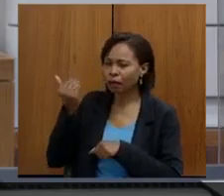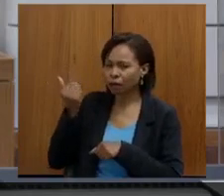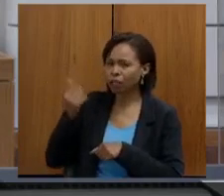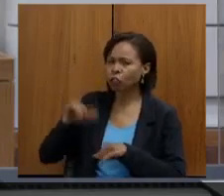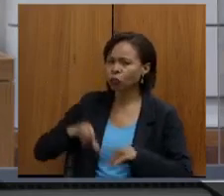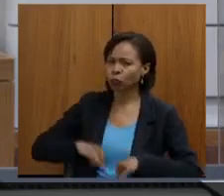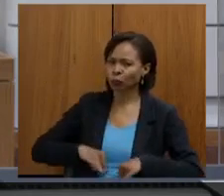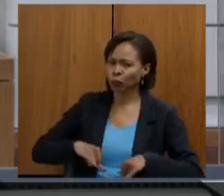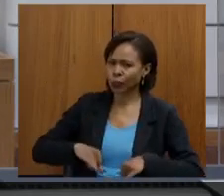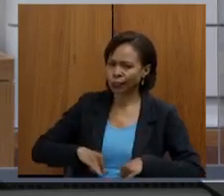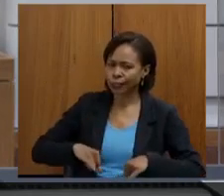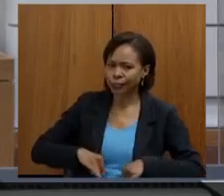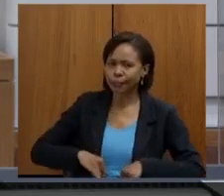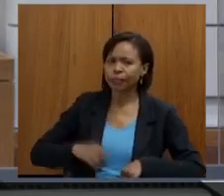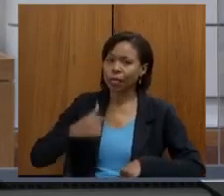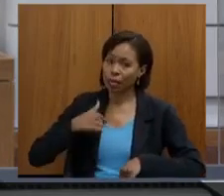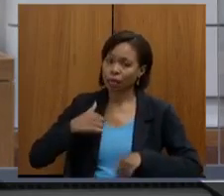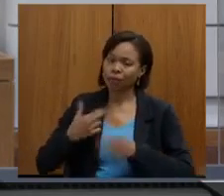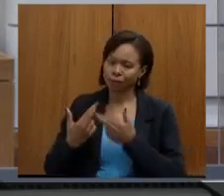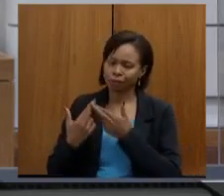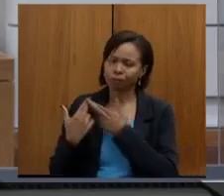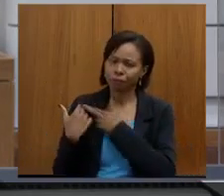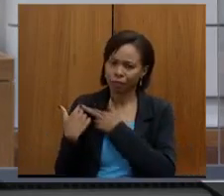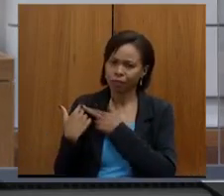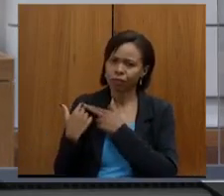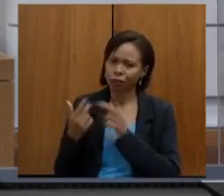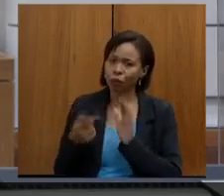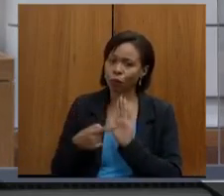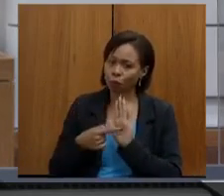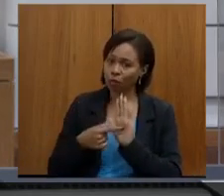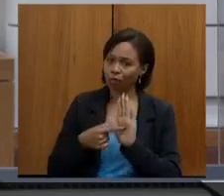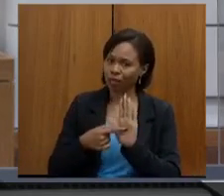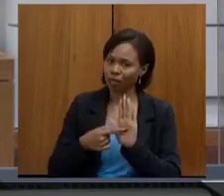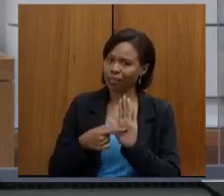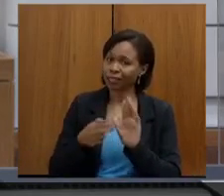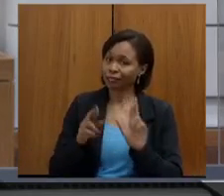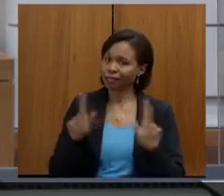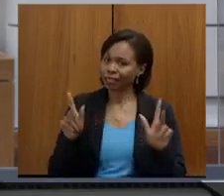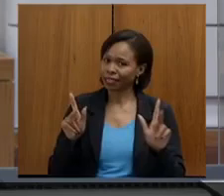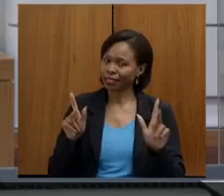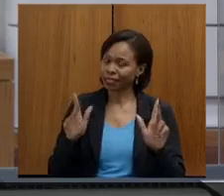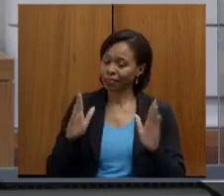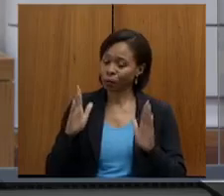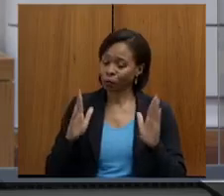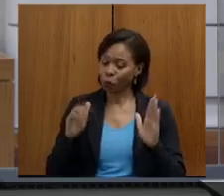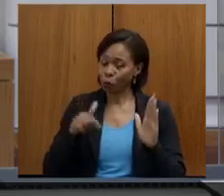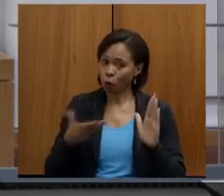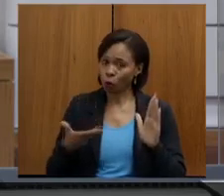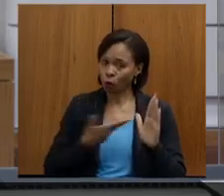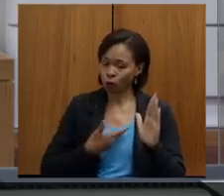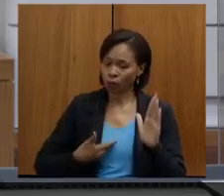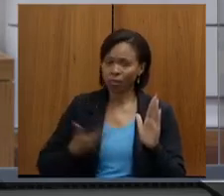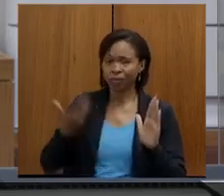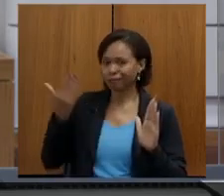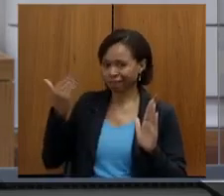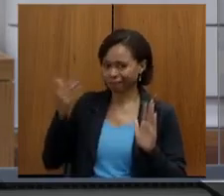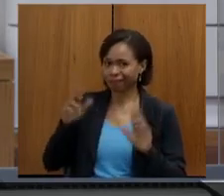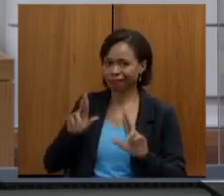papel aqui mostrar a diferença de um governo para o outro ele sabe se é inteligente demais